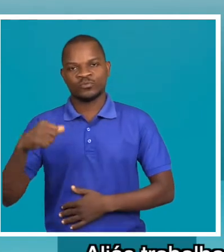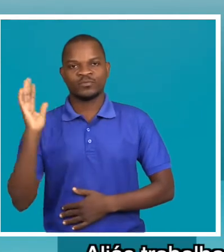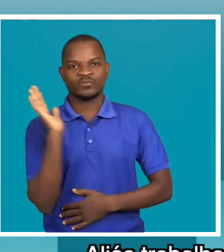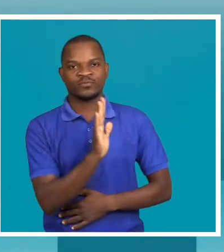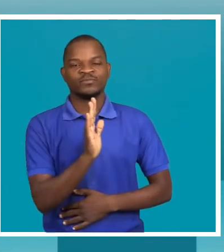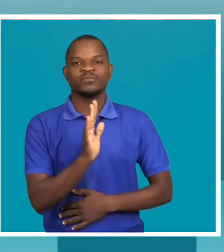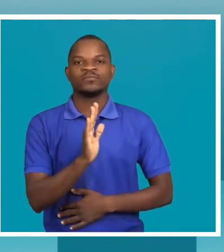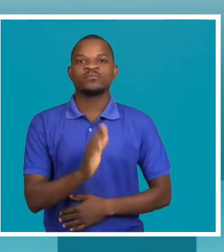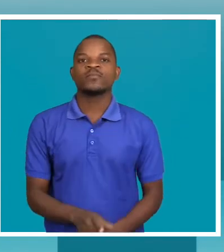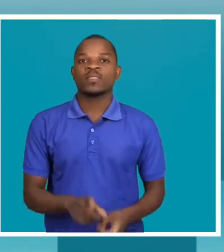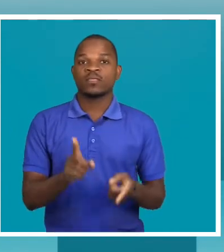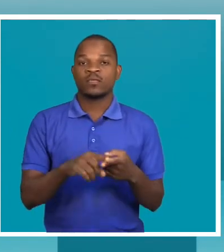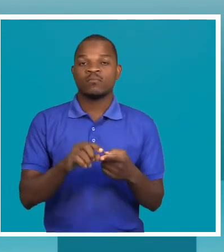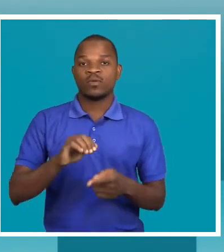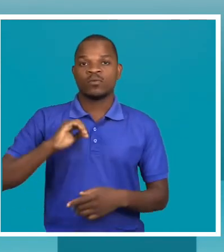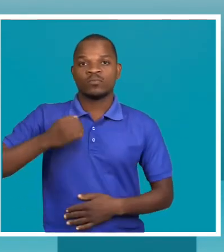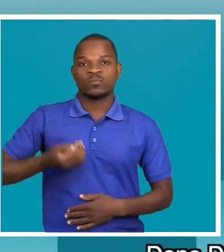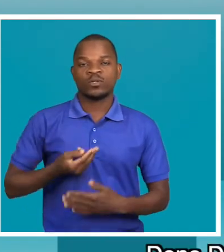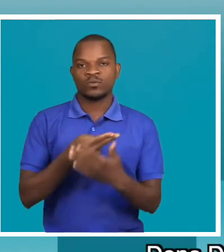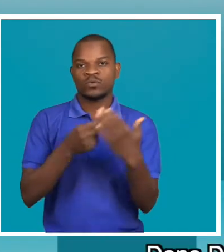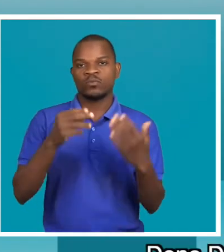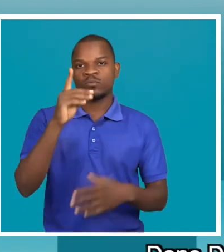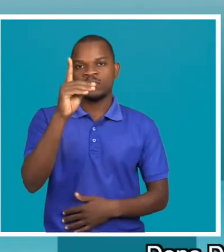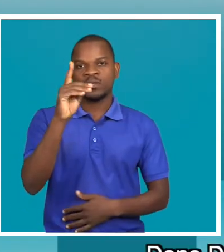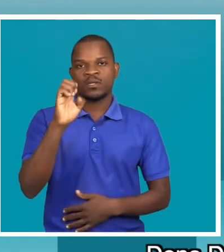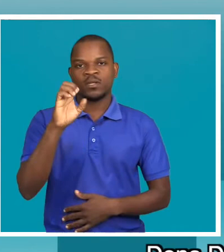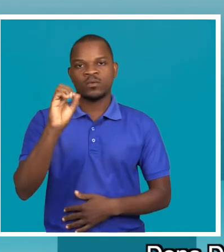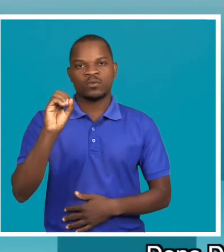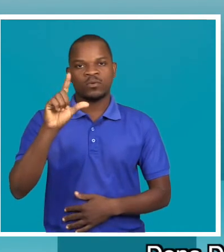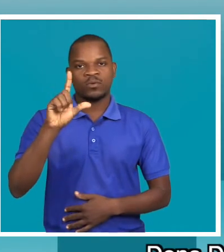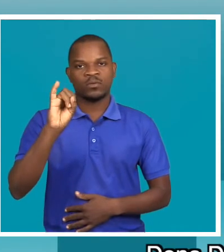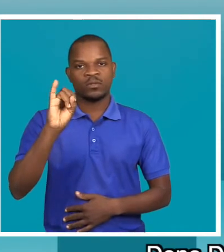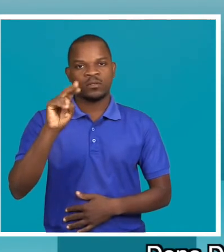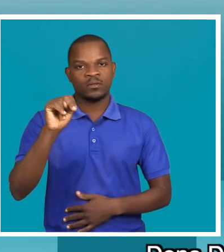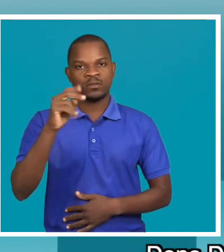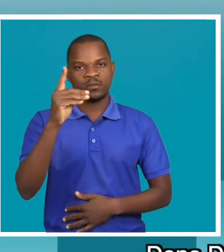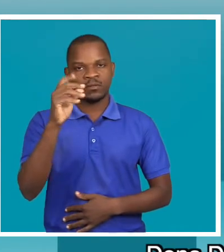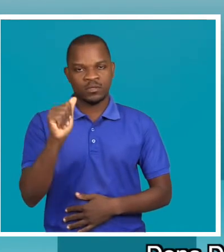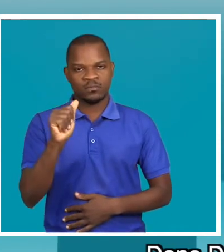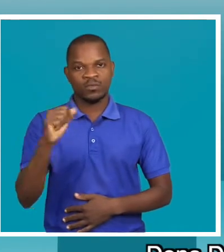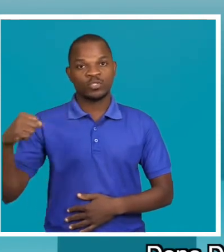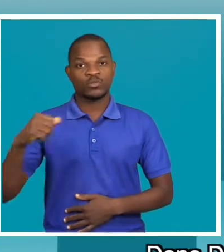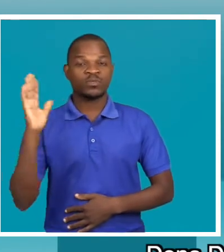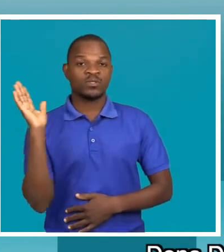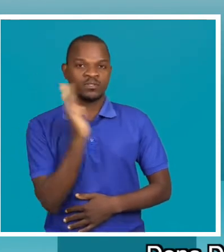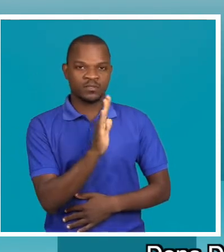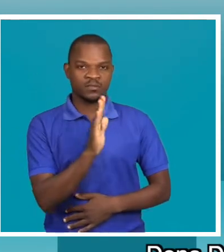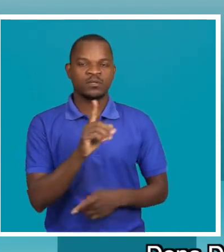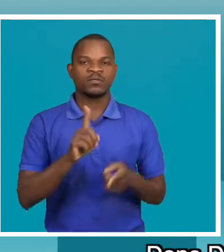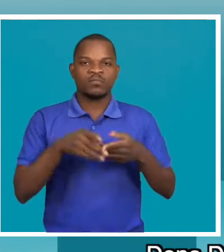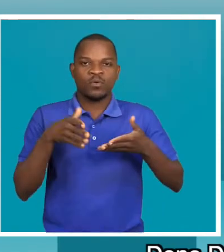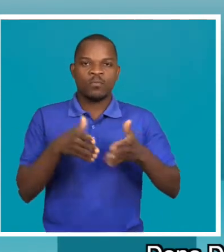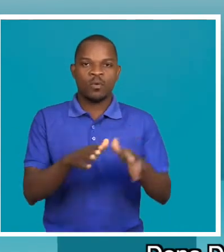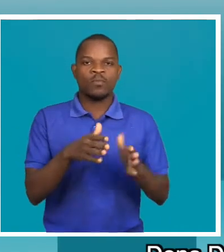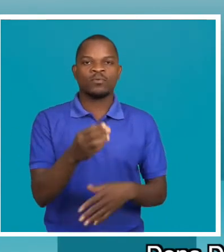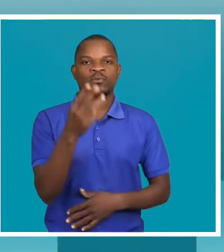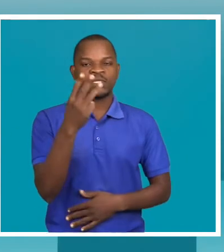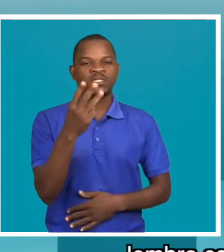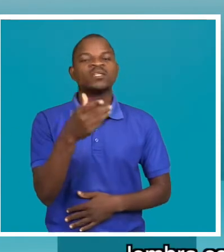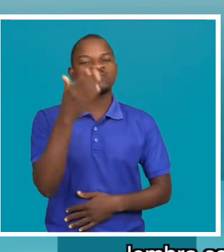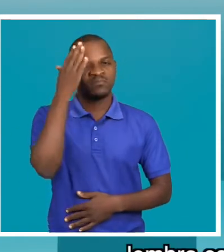esposa. Dona Dio Linda Paulo, esposa do senhor Fanuel, com quem tem três filhos,